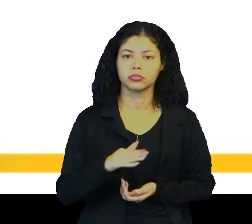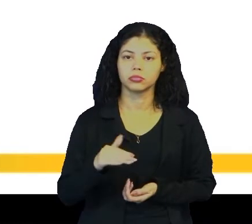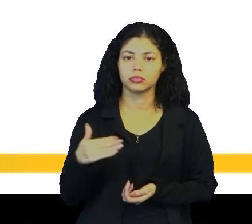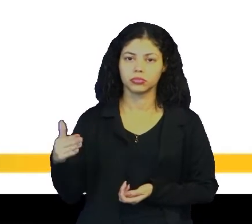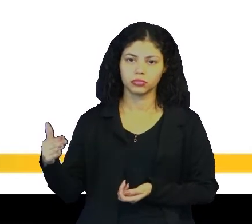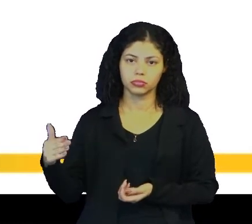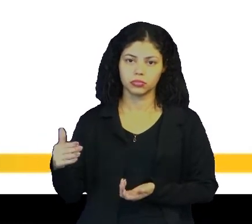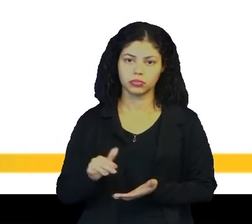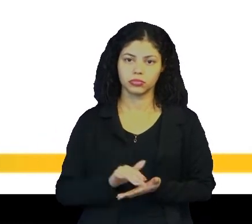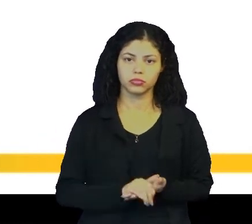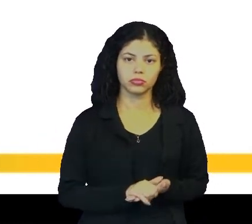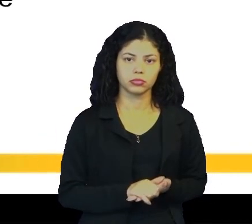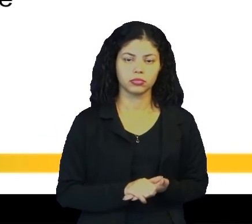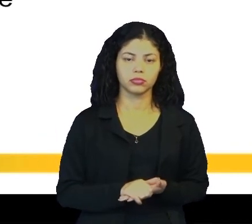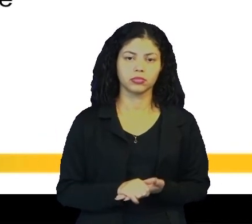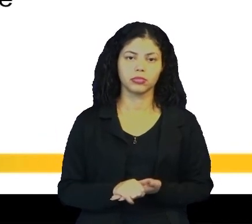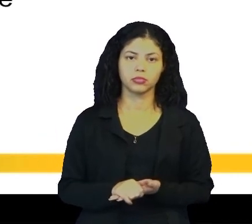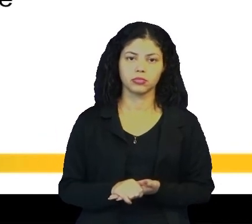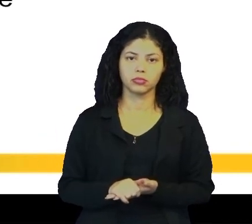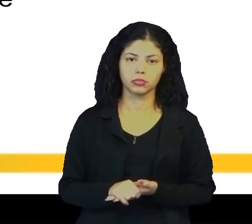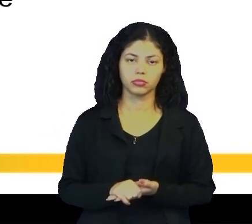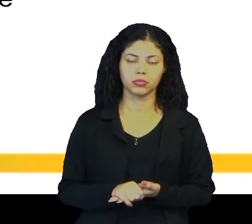ok?